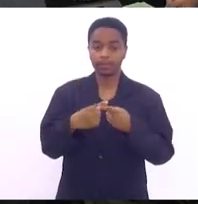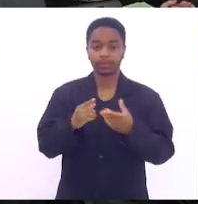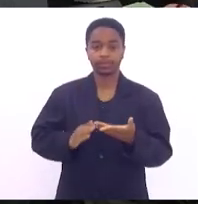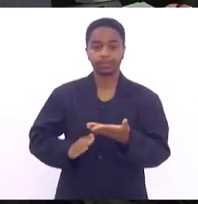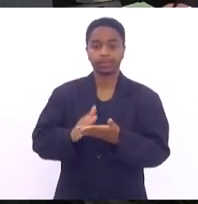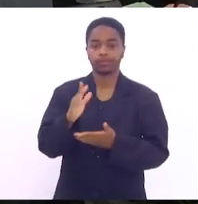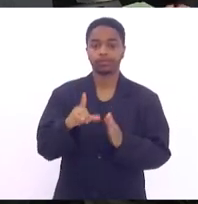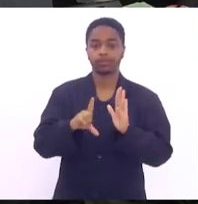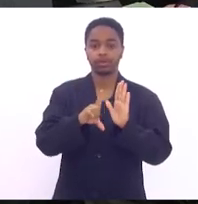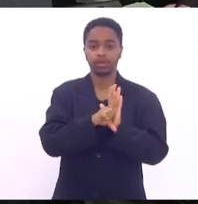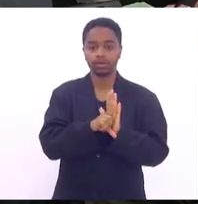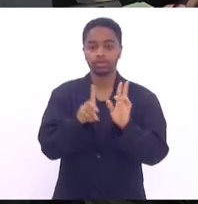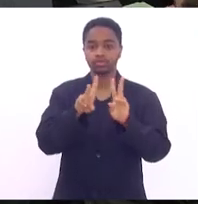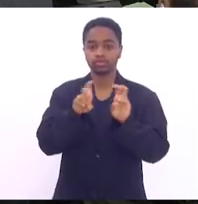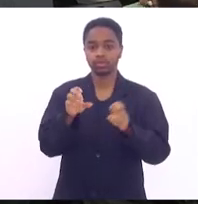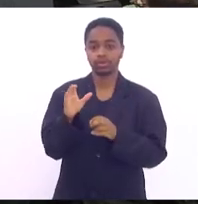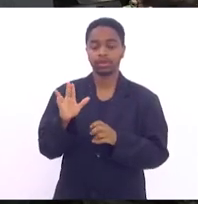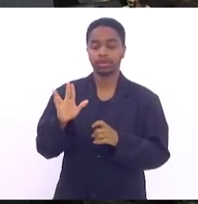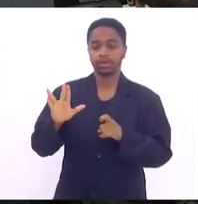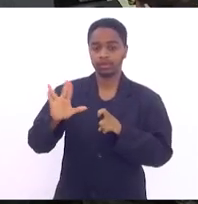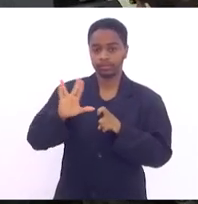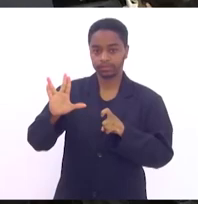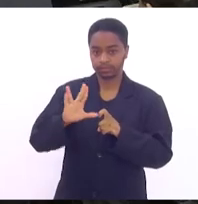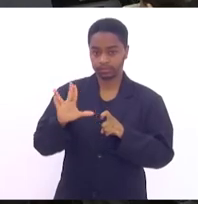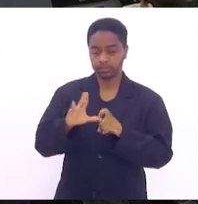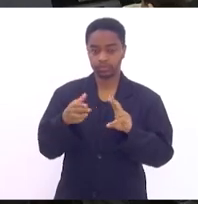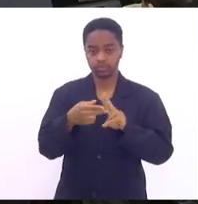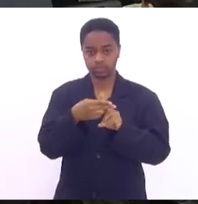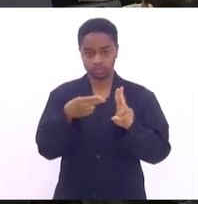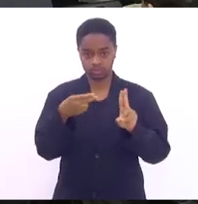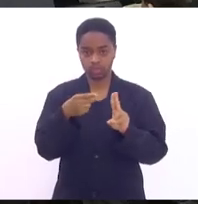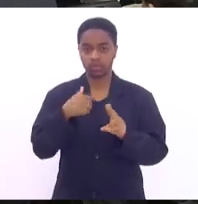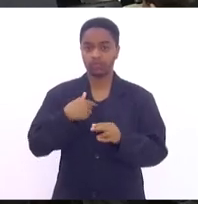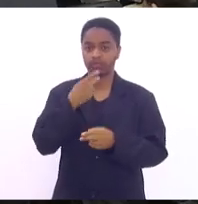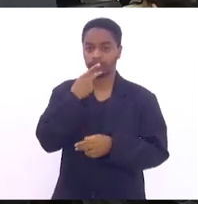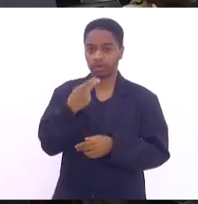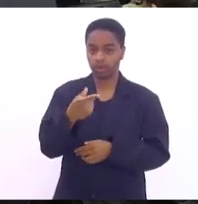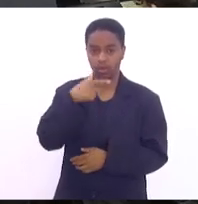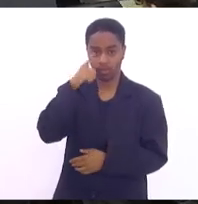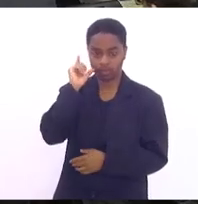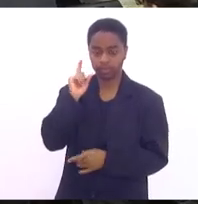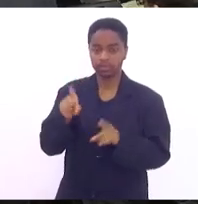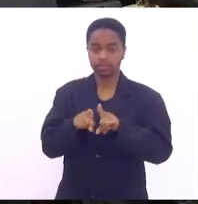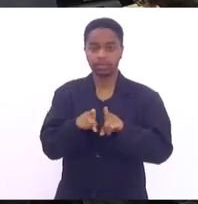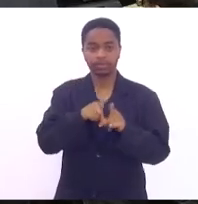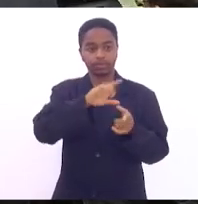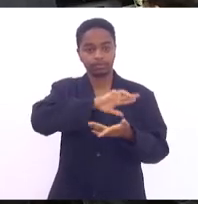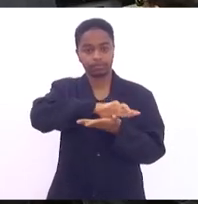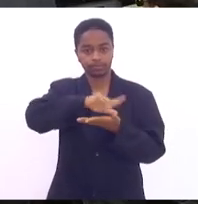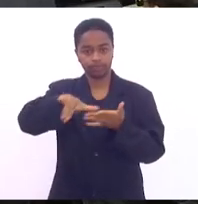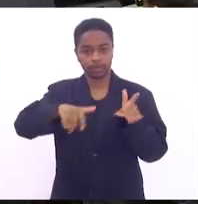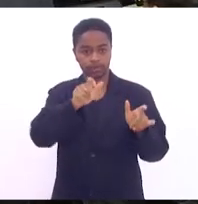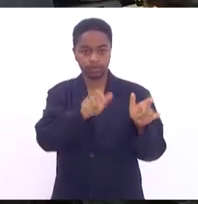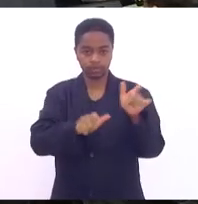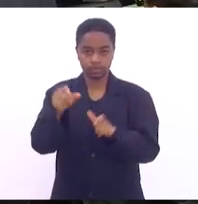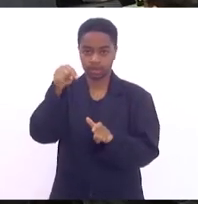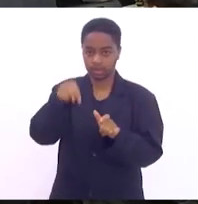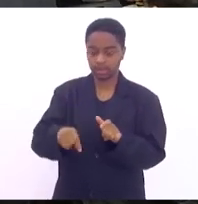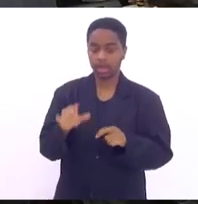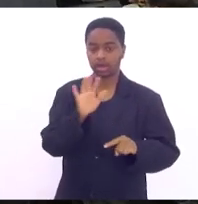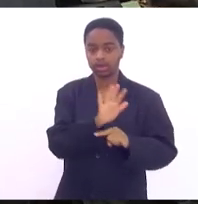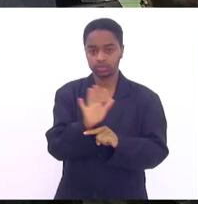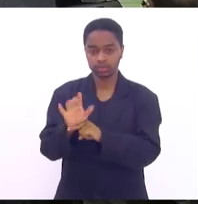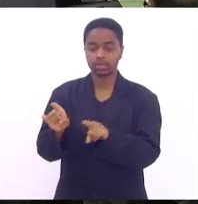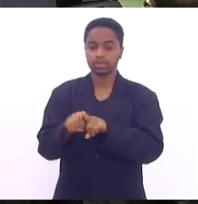lei do cannabis medicinal no SUS. Eu comentei consigo ontem. Vários aqui da Assembleia ajudaram, foi uma